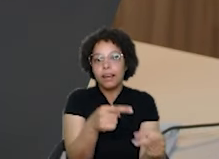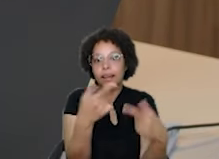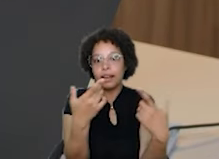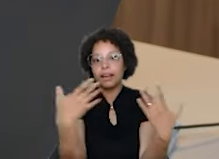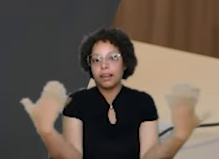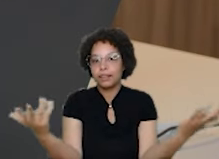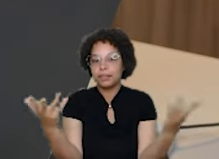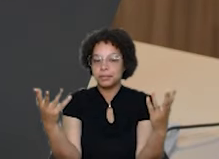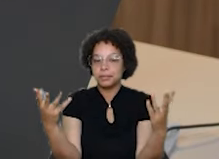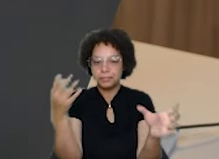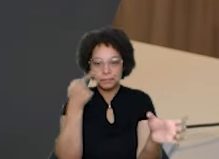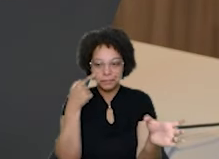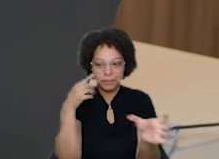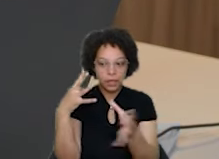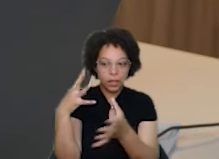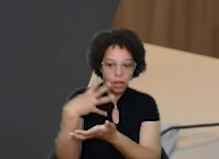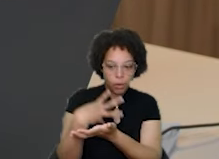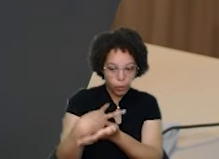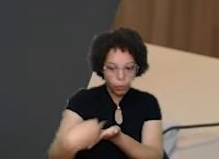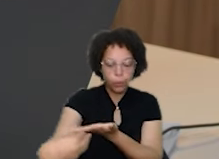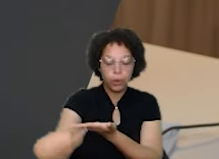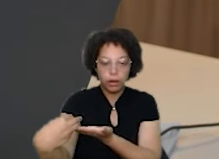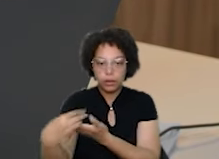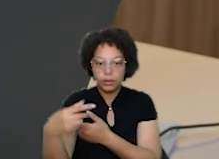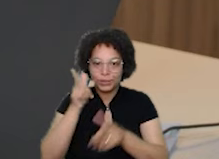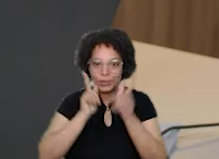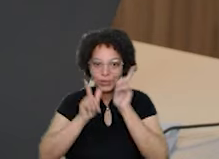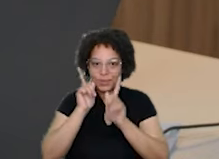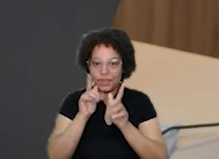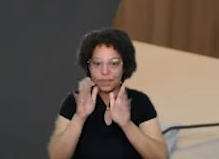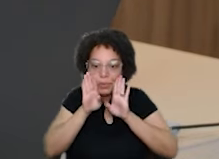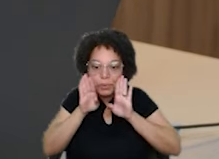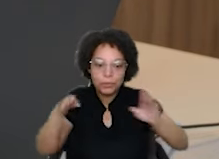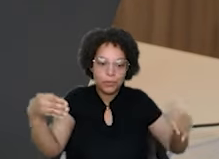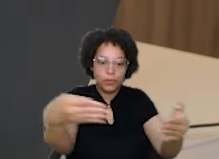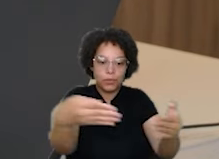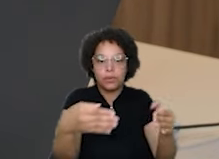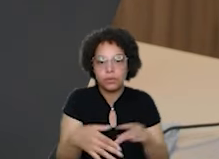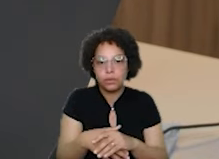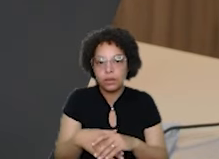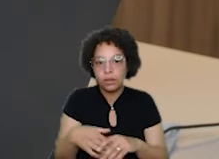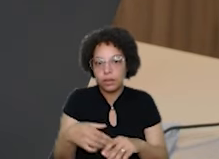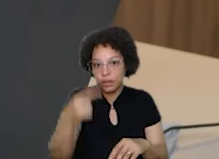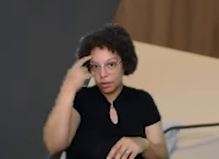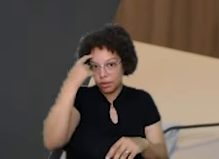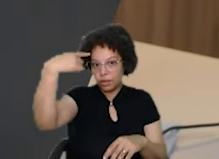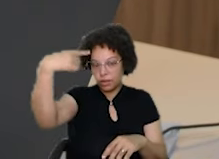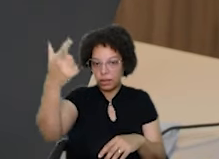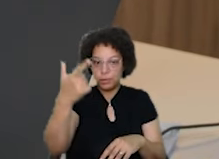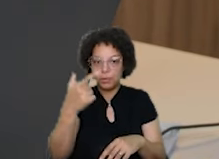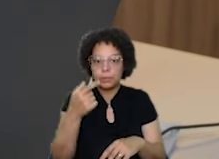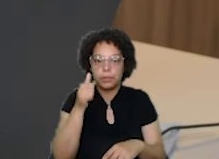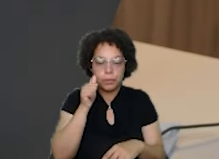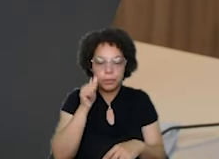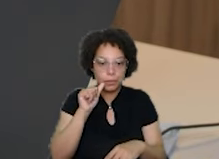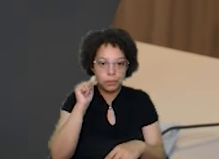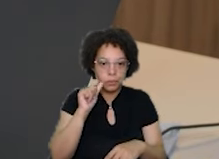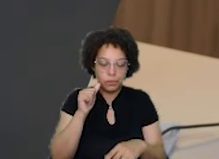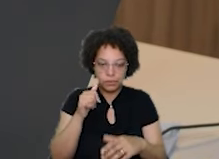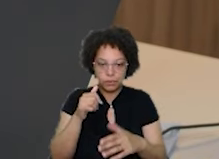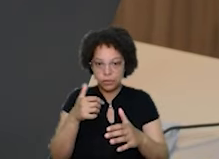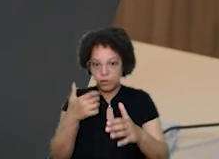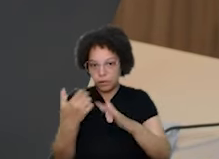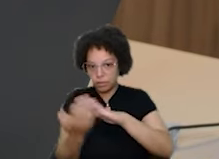tem esse direcionamento né eu lembro uma vez que eu ouvi um empresário ele limpa sofá E aí ele usava o